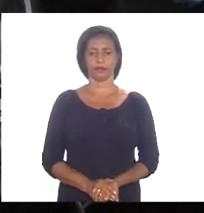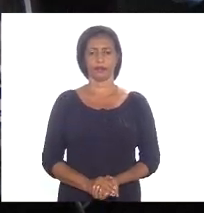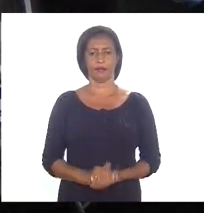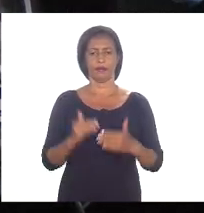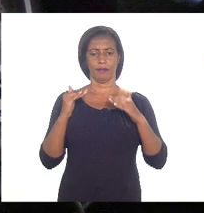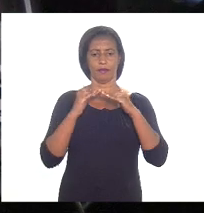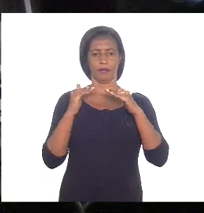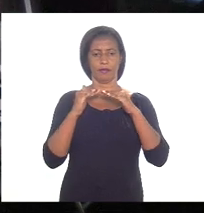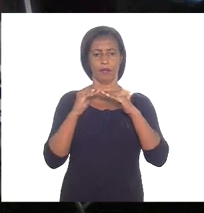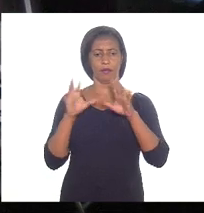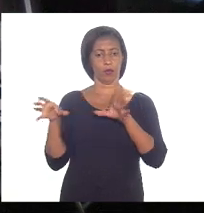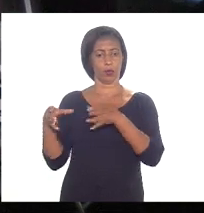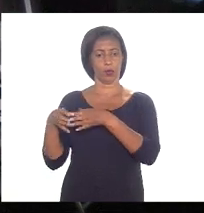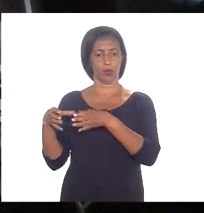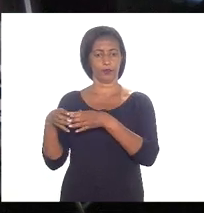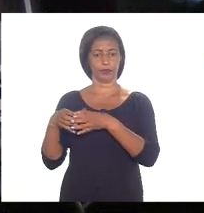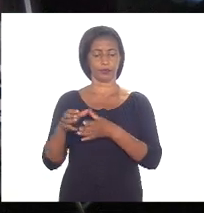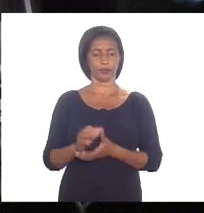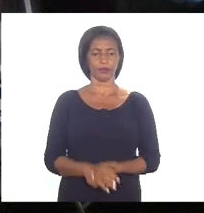Favorável no grupo.